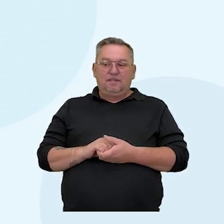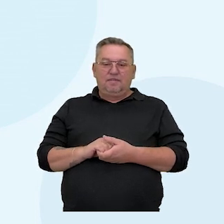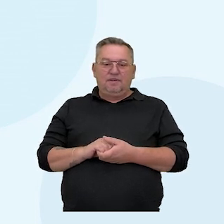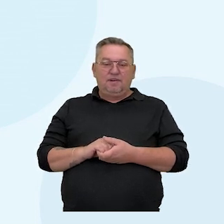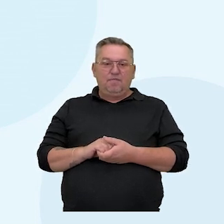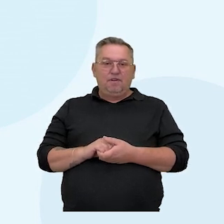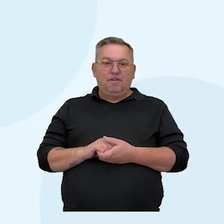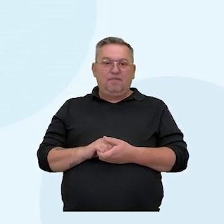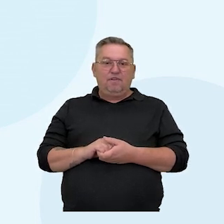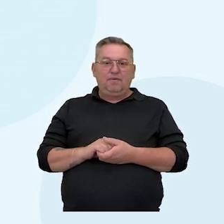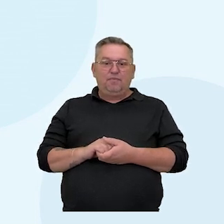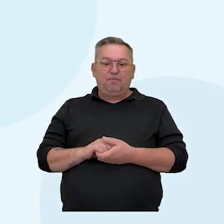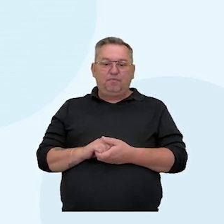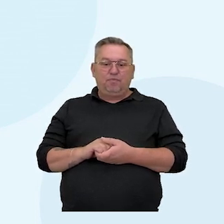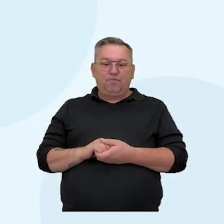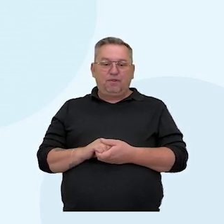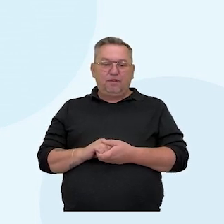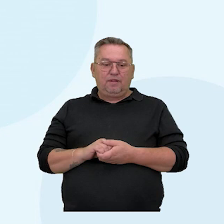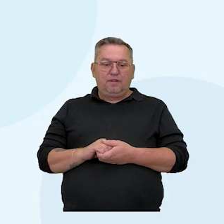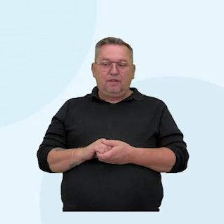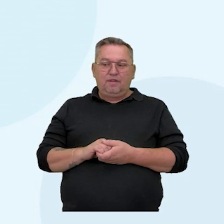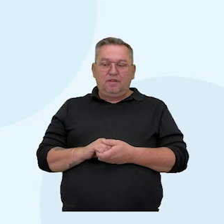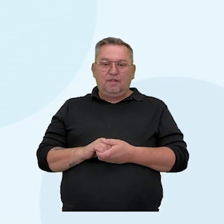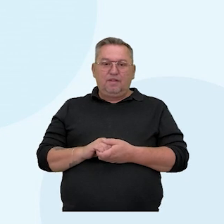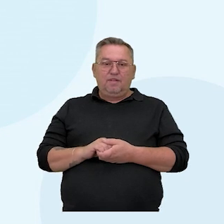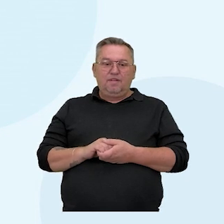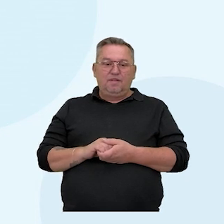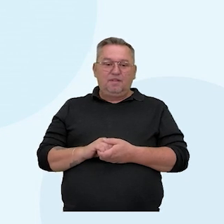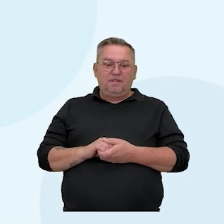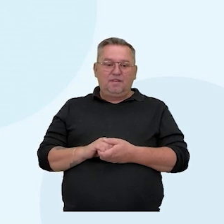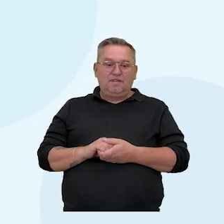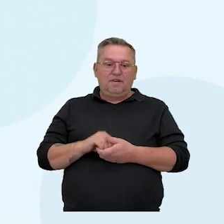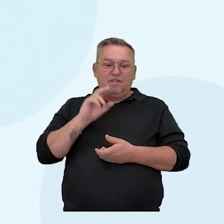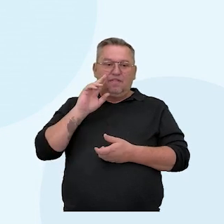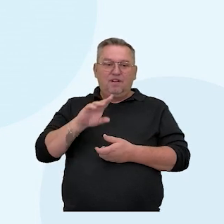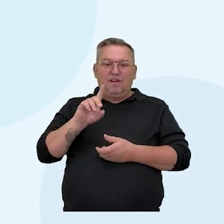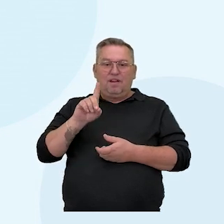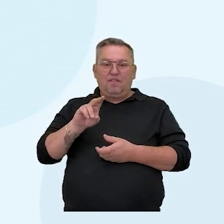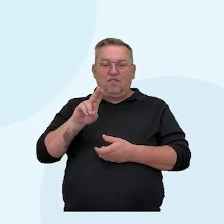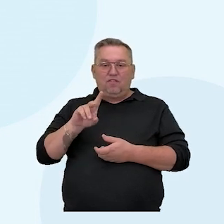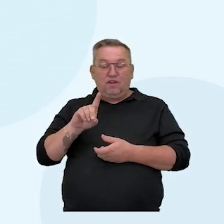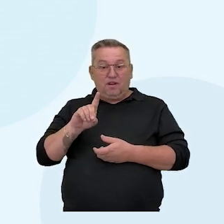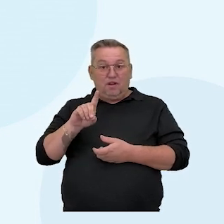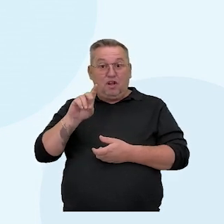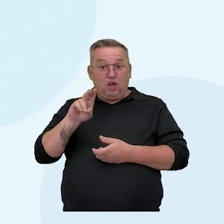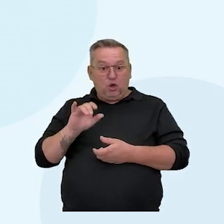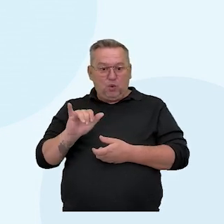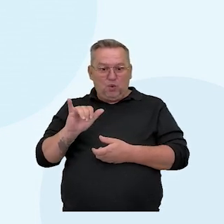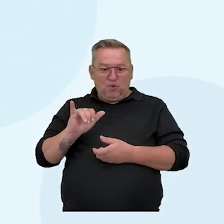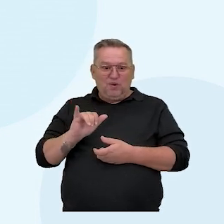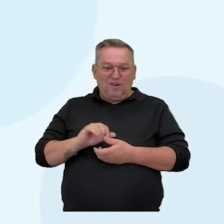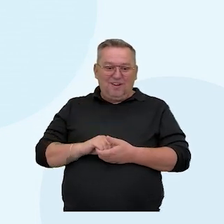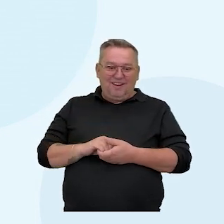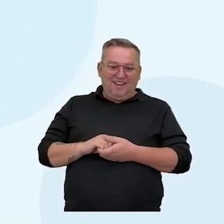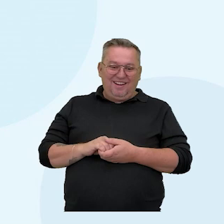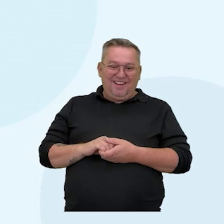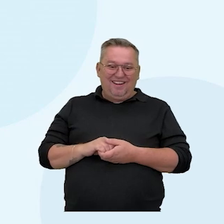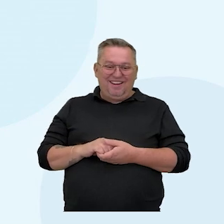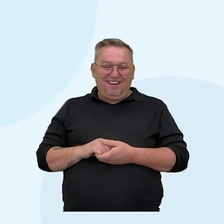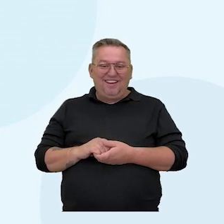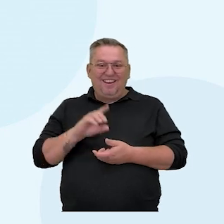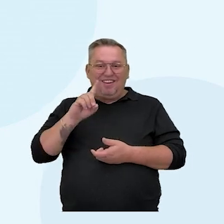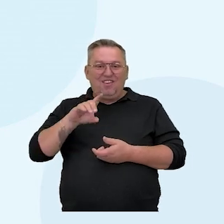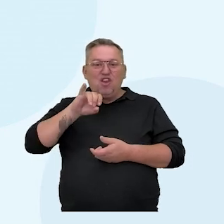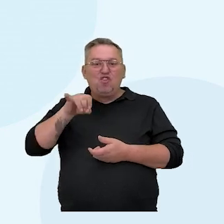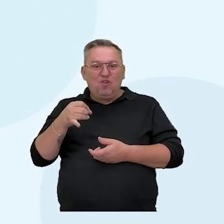When did you move? Yeah. Presta atenção que tanto eu como a Fabiana aqui a gente não falou did you, né? A gente falou did you, como se fosse o DJ ali, né? Então,